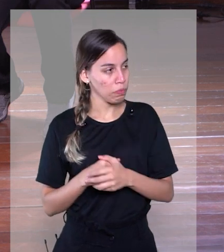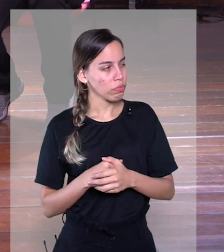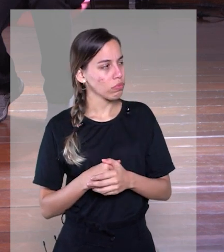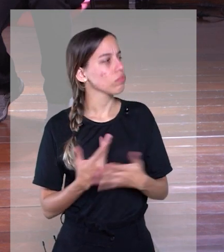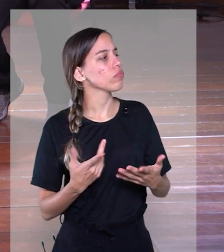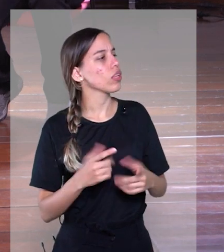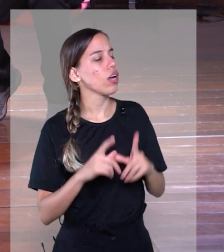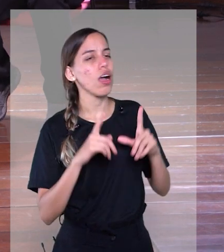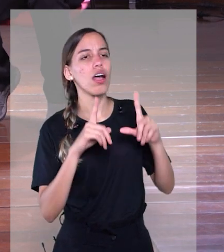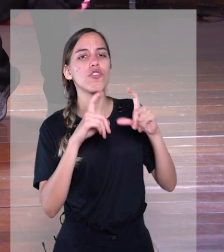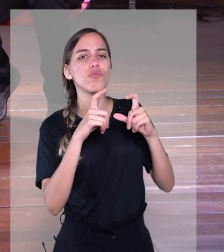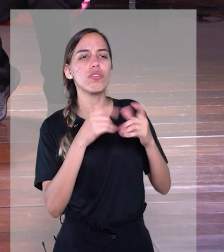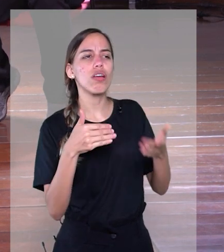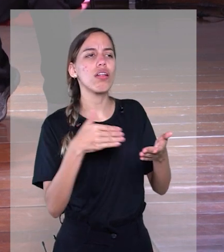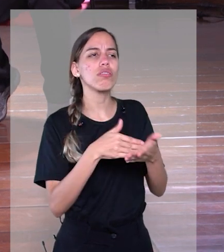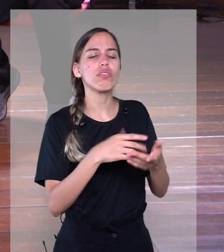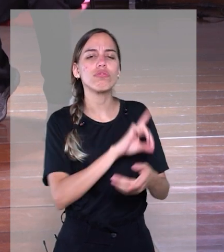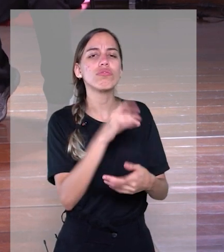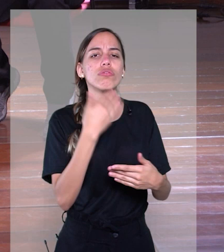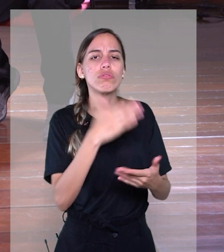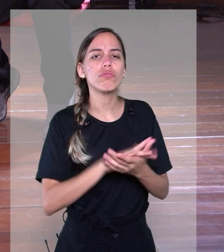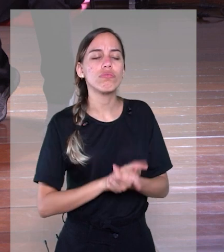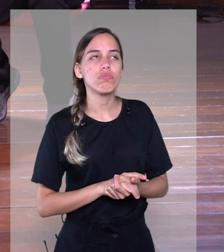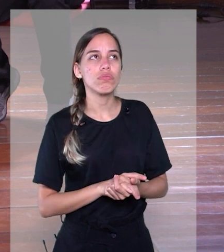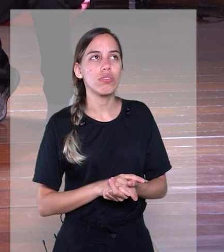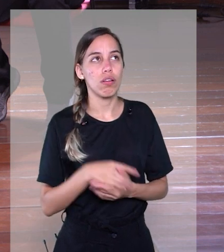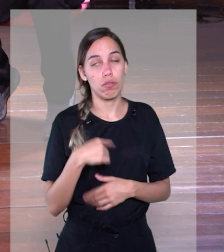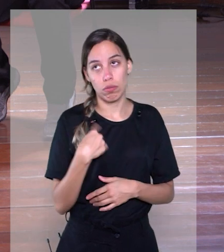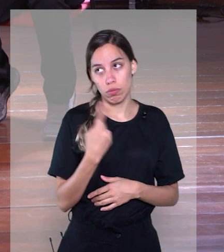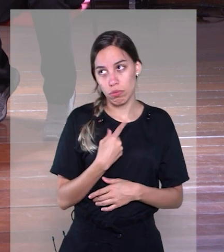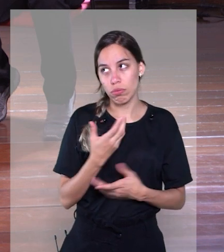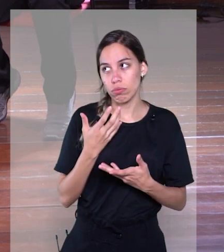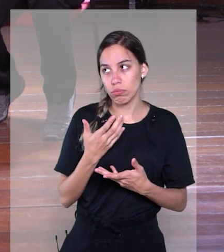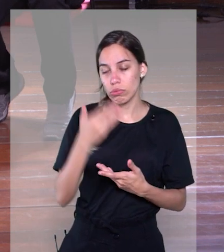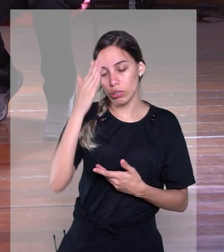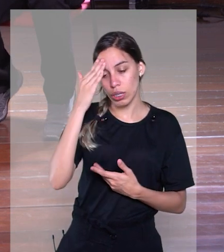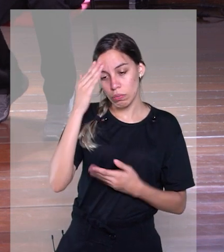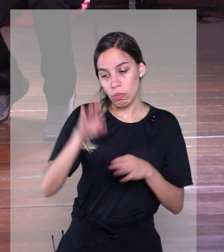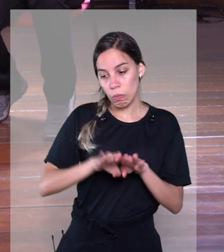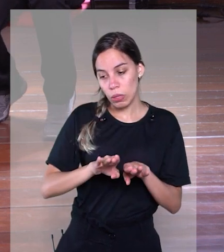exposição com as fotos do livro? Ainda não sabemos, estamos justamente conversando para saber onde podemos...